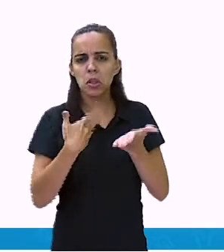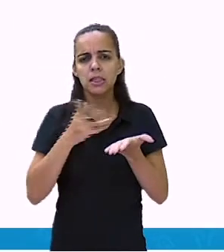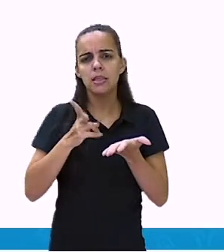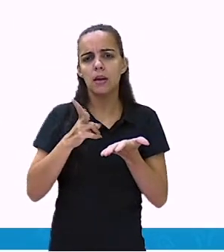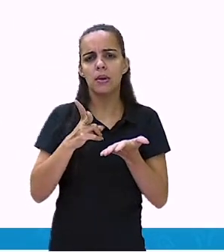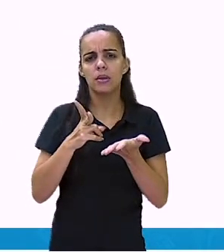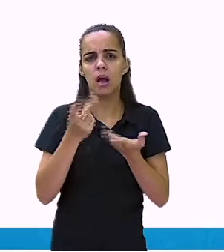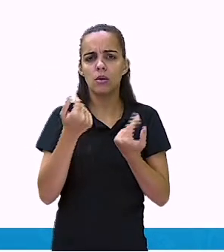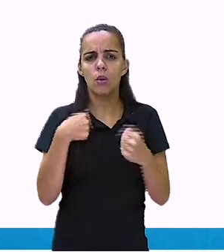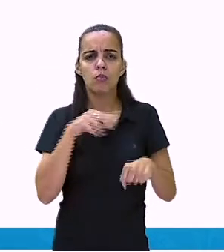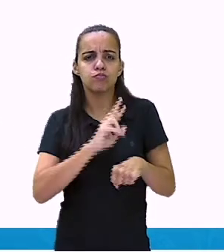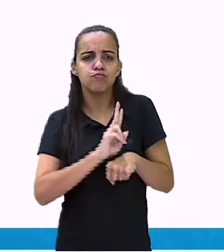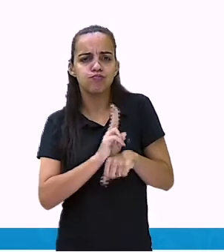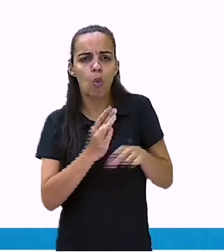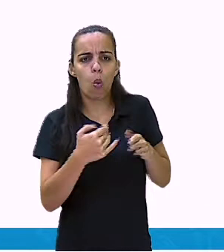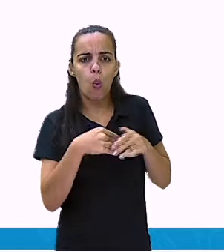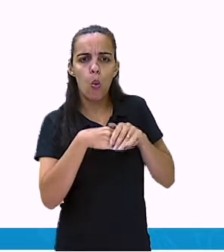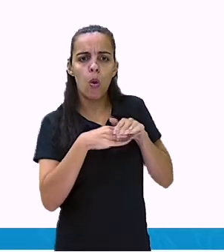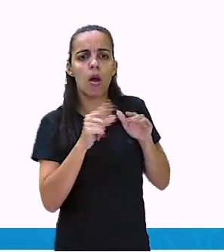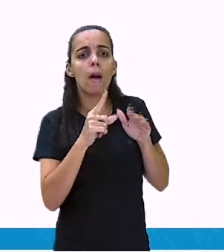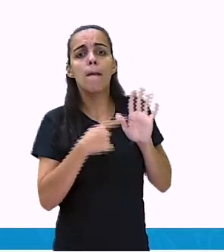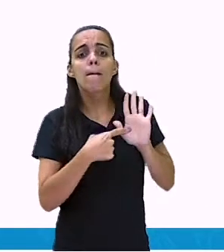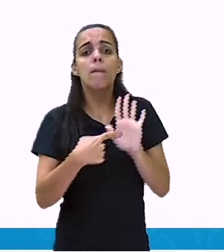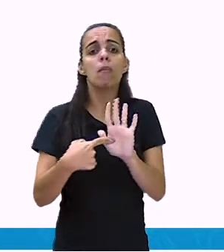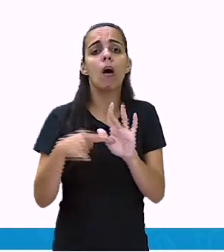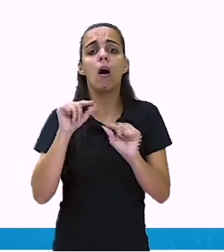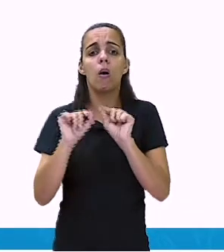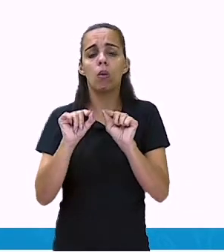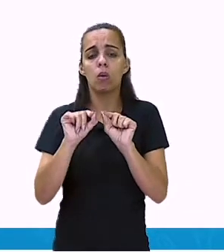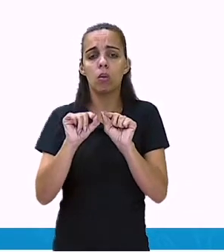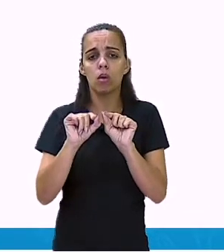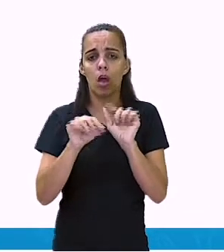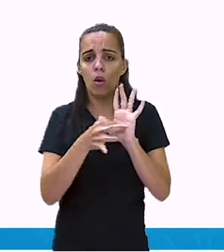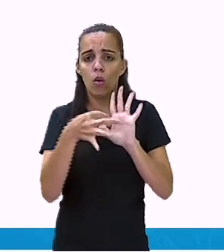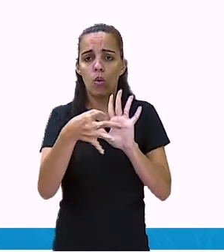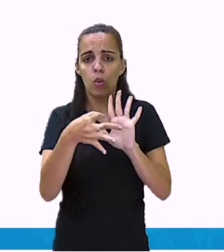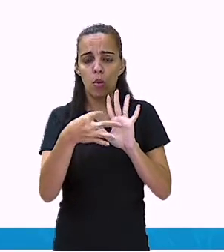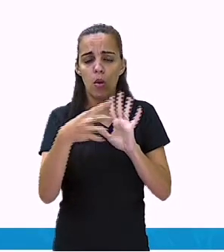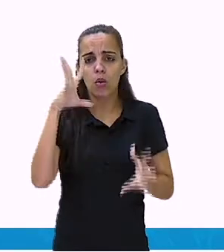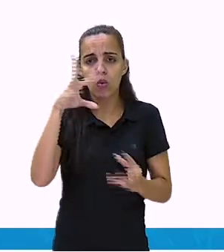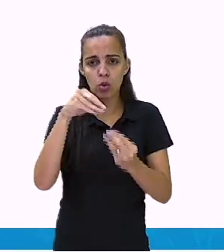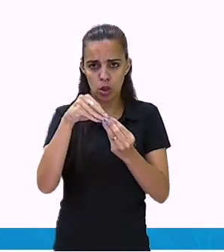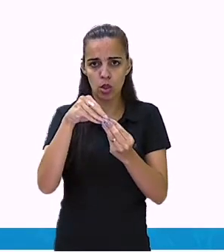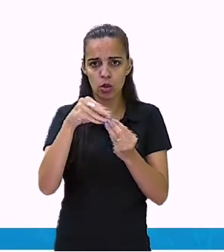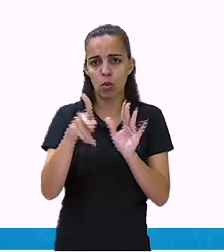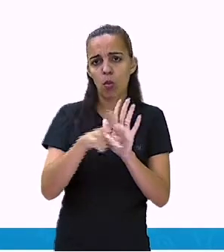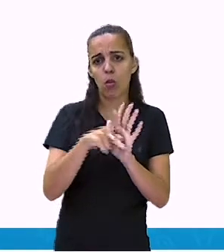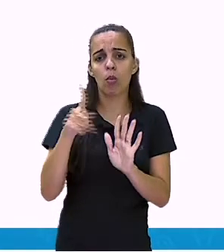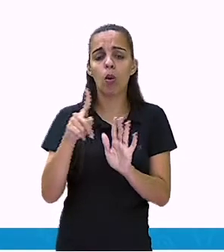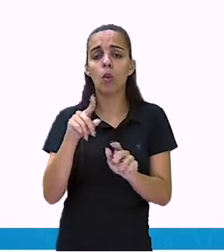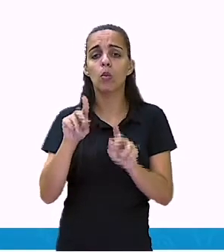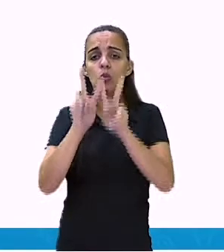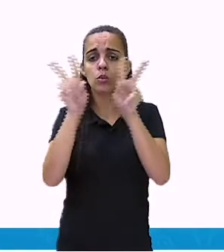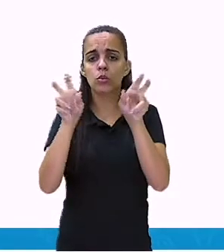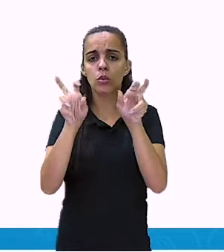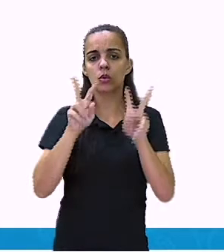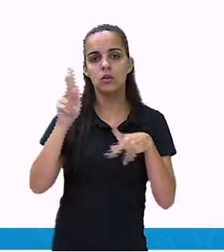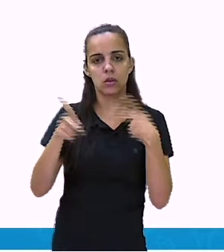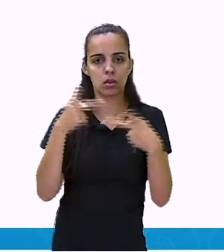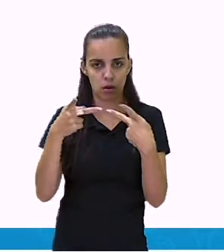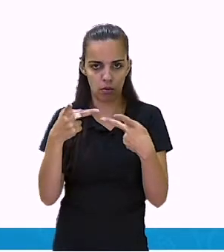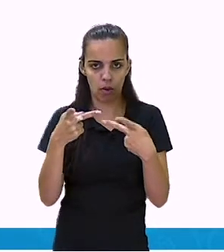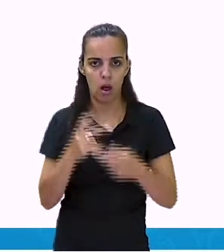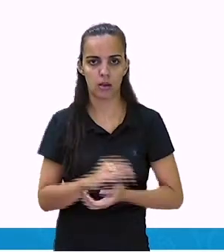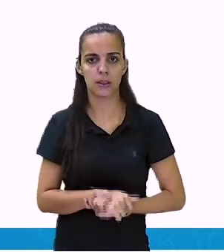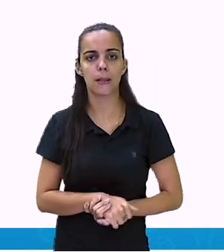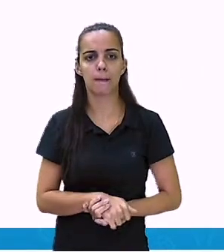ser reservados para apresentar o assunto abordado e, além disso,